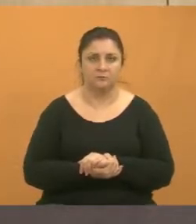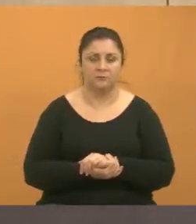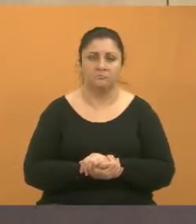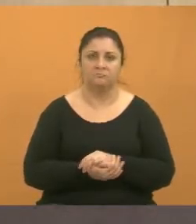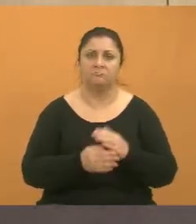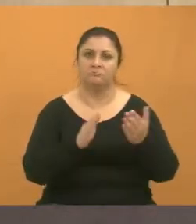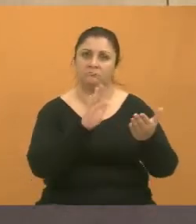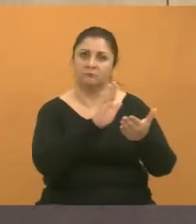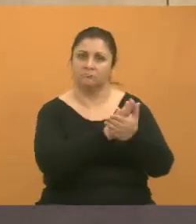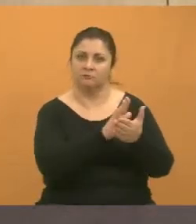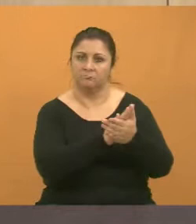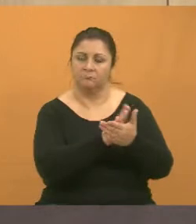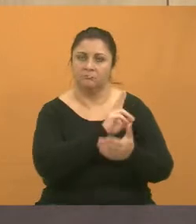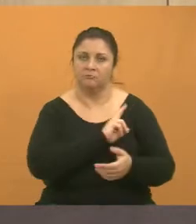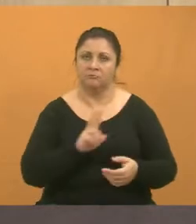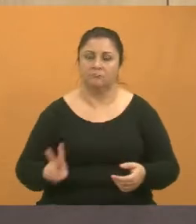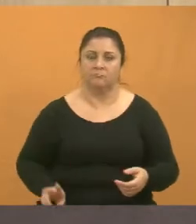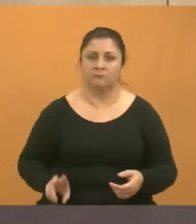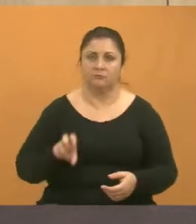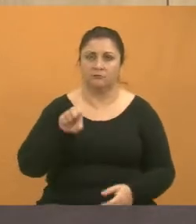Parabéns, vereadora Sônia,